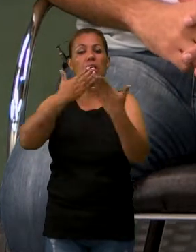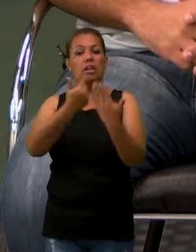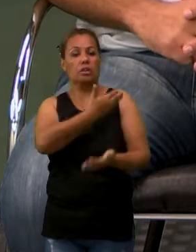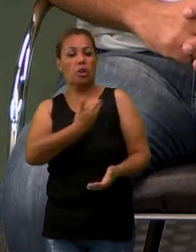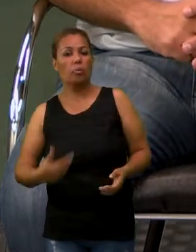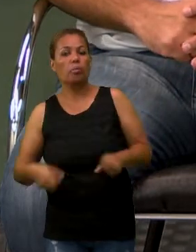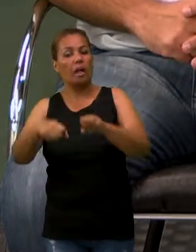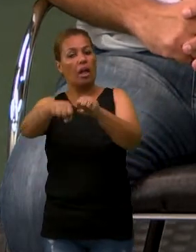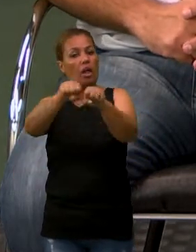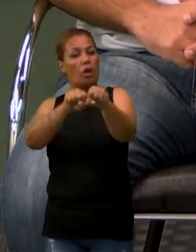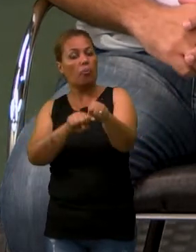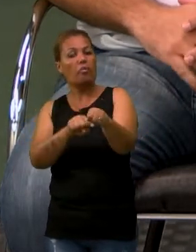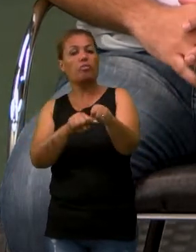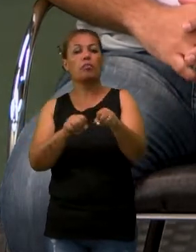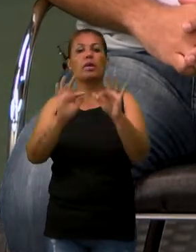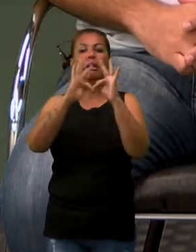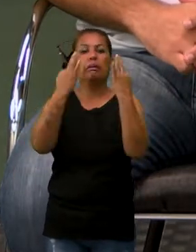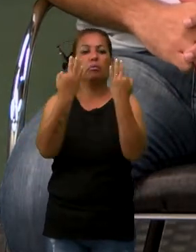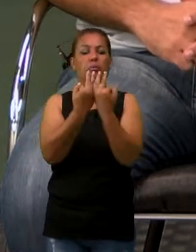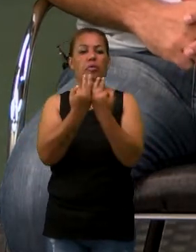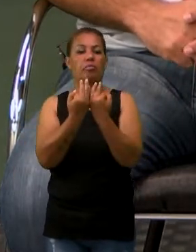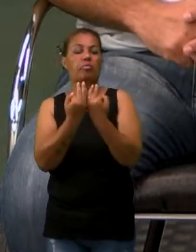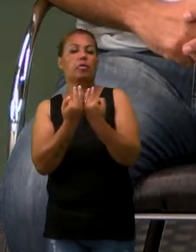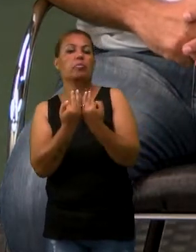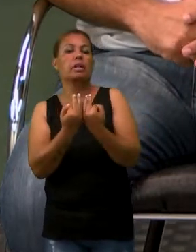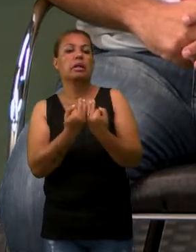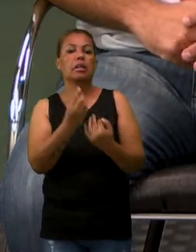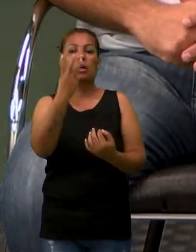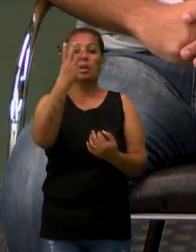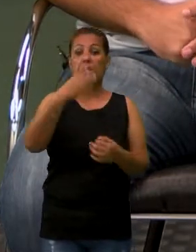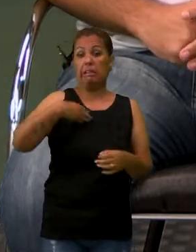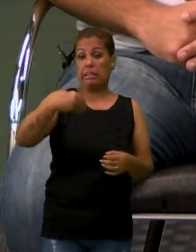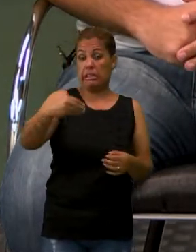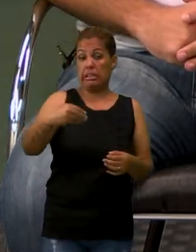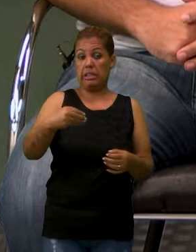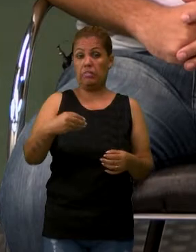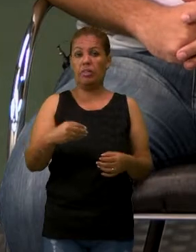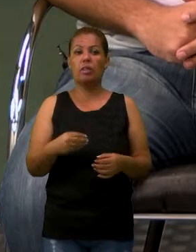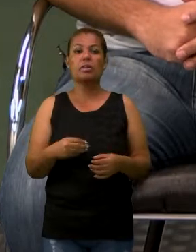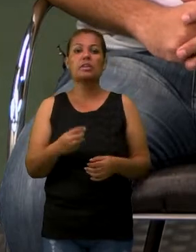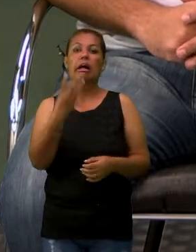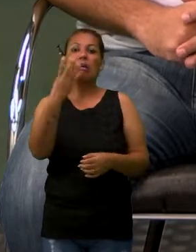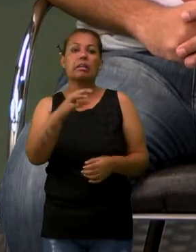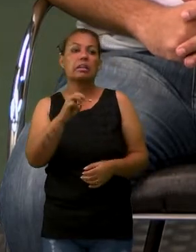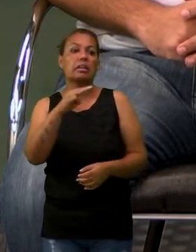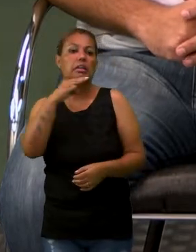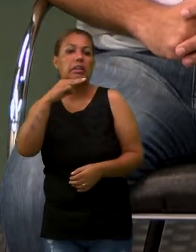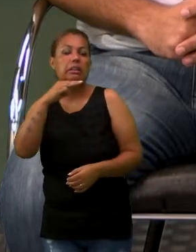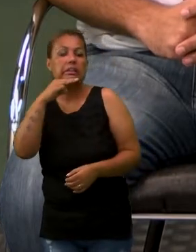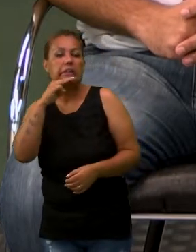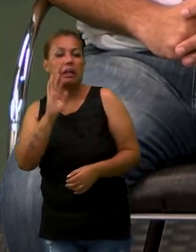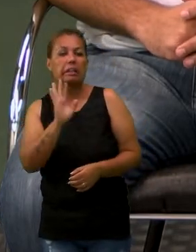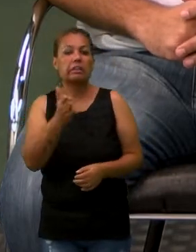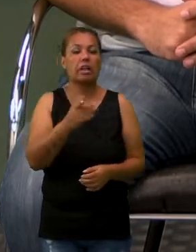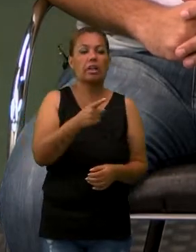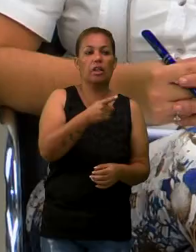me formei constituir uma família tenho três filhos três metas já tem